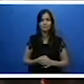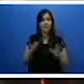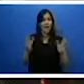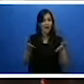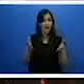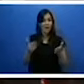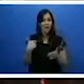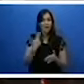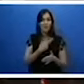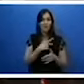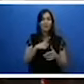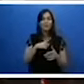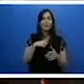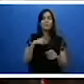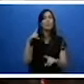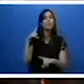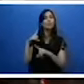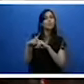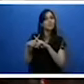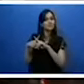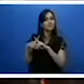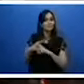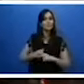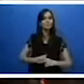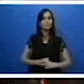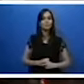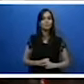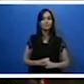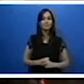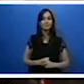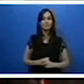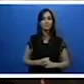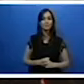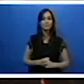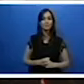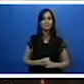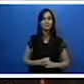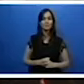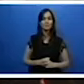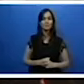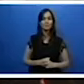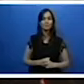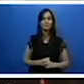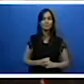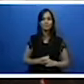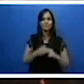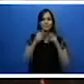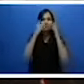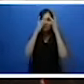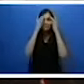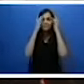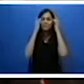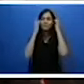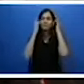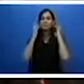Agora nós temos uma multiplicação, uma continha de vezes.